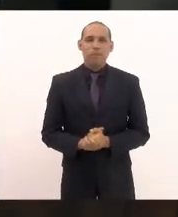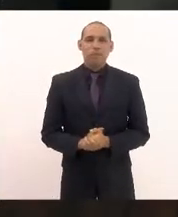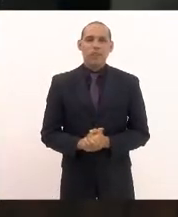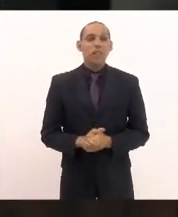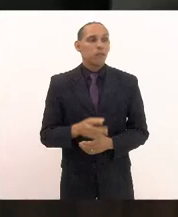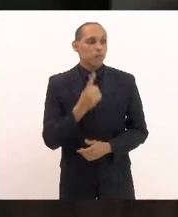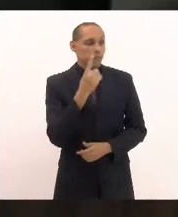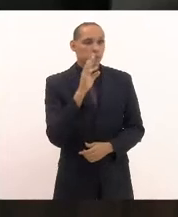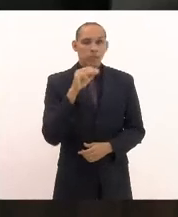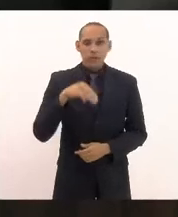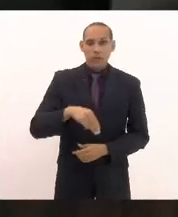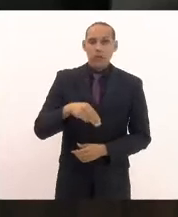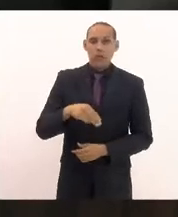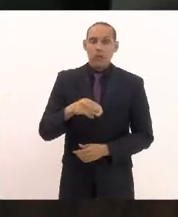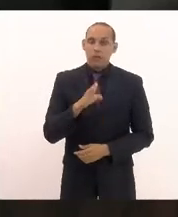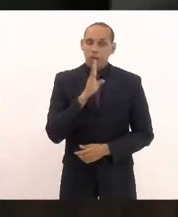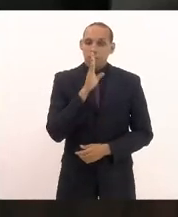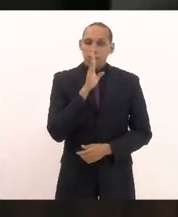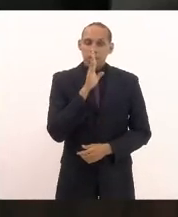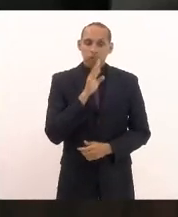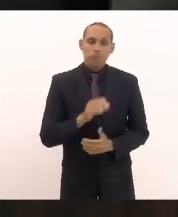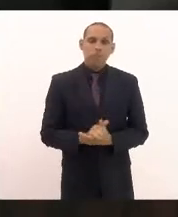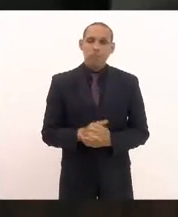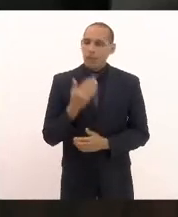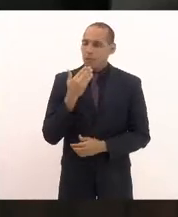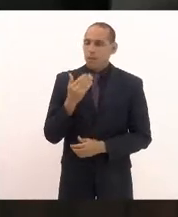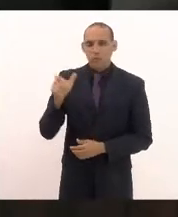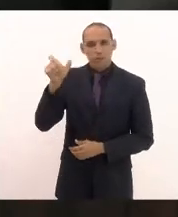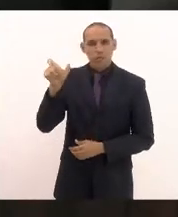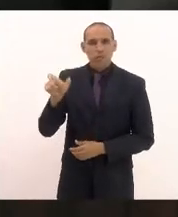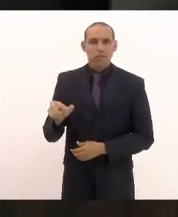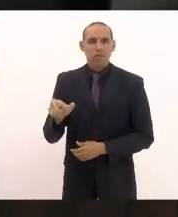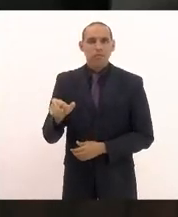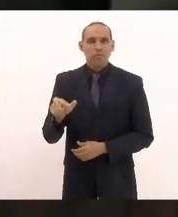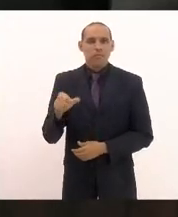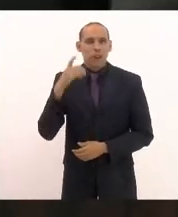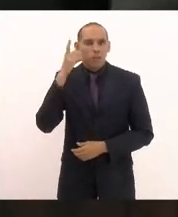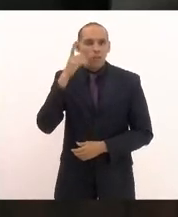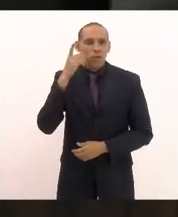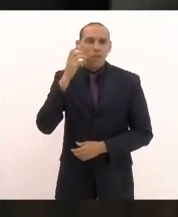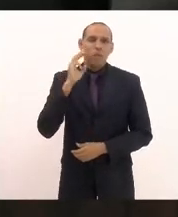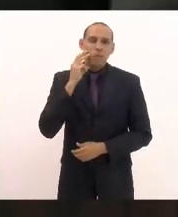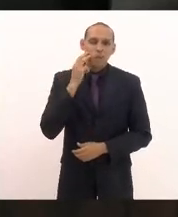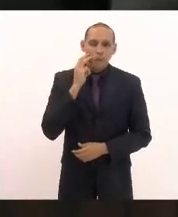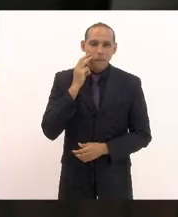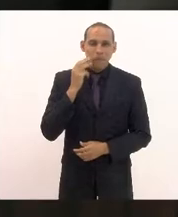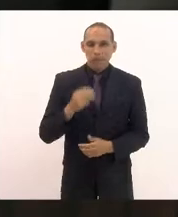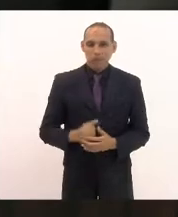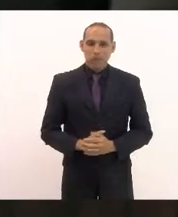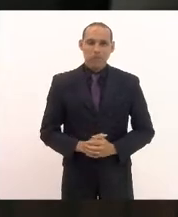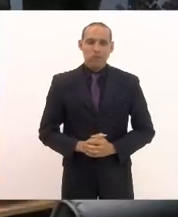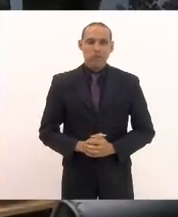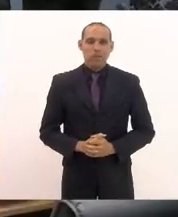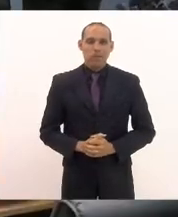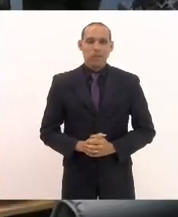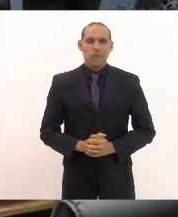todos, solicitado aqui pelo nosso querido deputado Valdeque Carneiro.